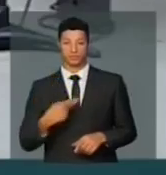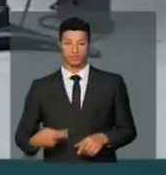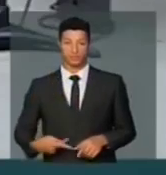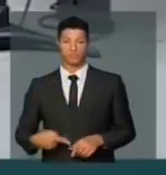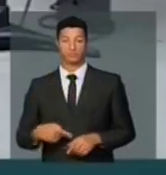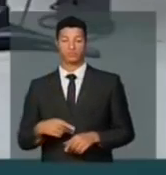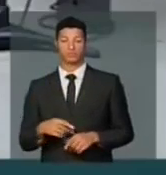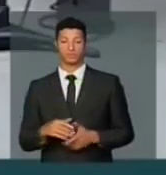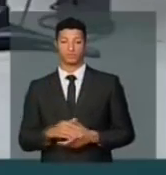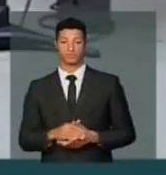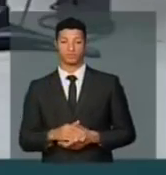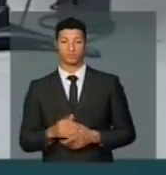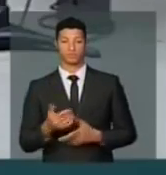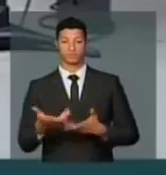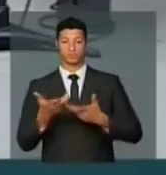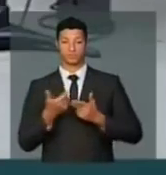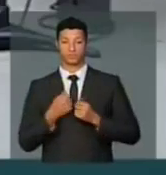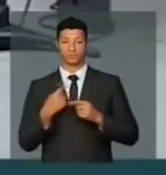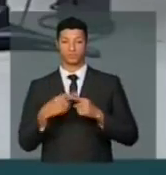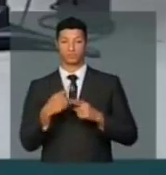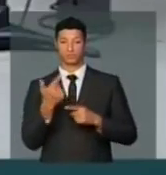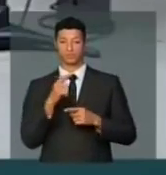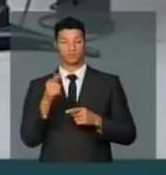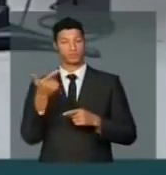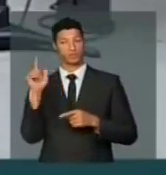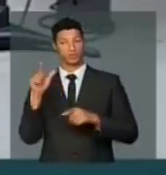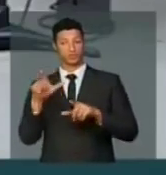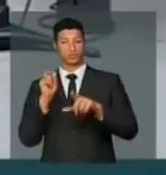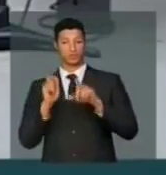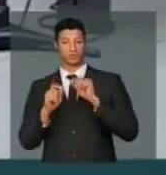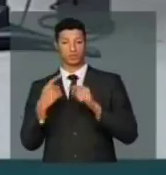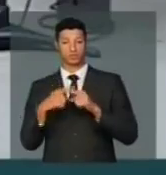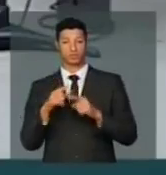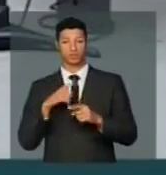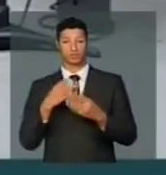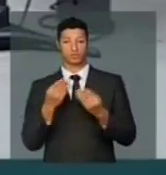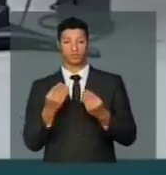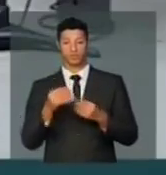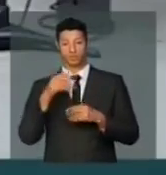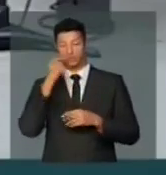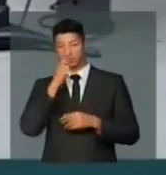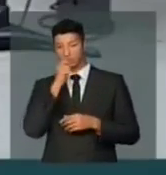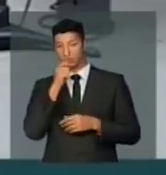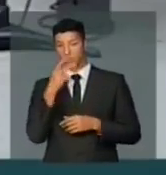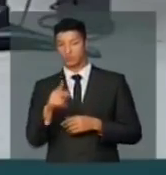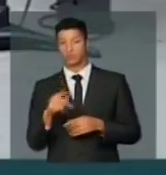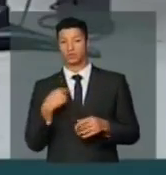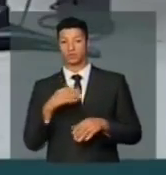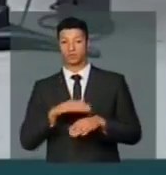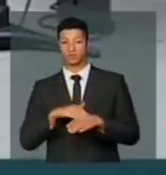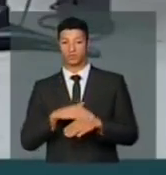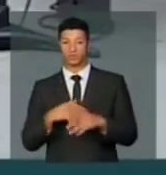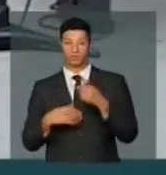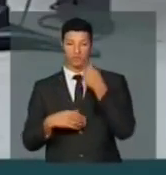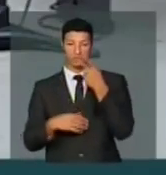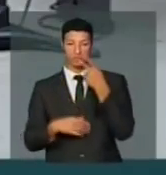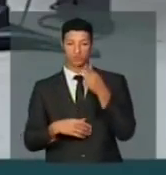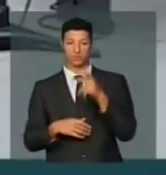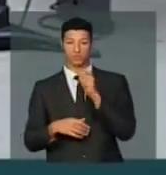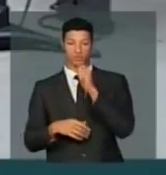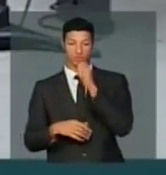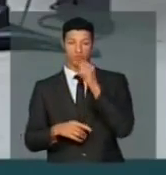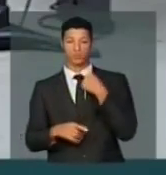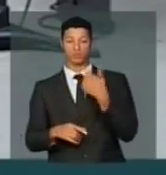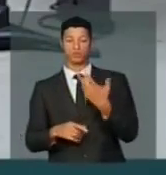da República, ele me recebeu porque ele não teve outra escolha, porque tinha muito jornalista ali, e eu comecei a falar para os jornalistas o